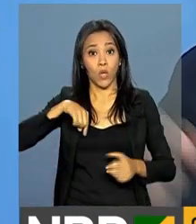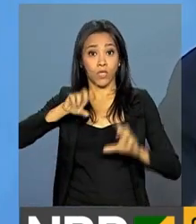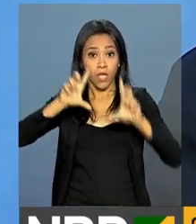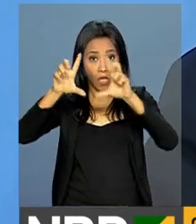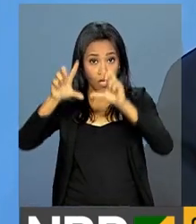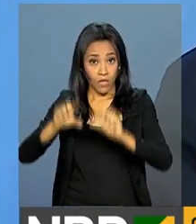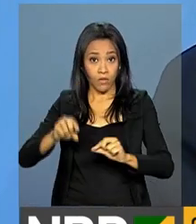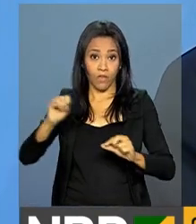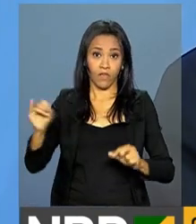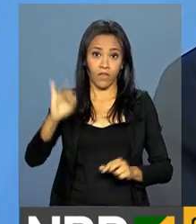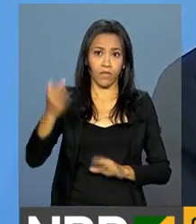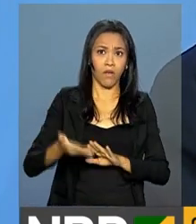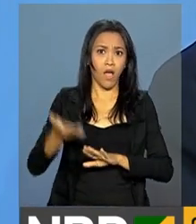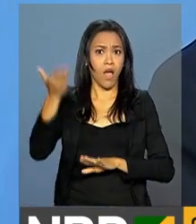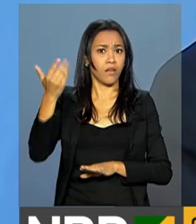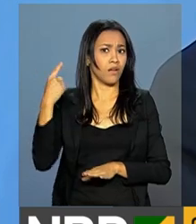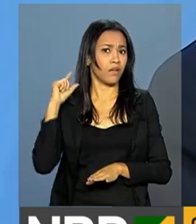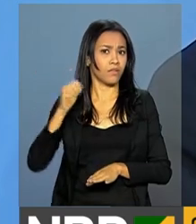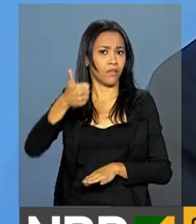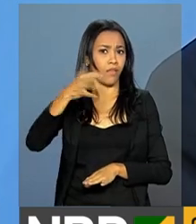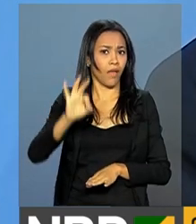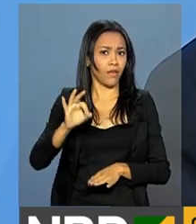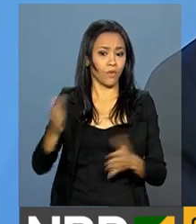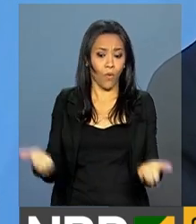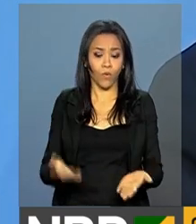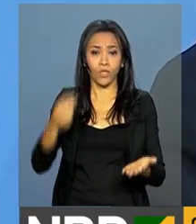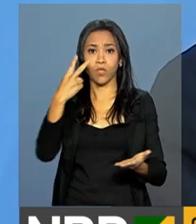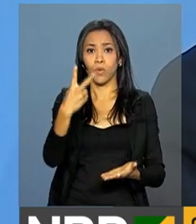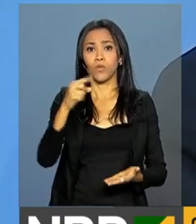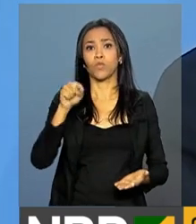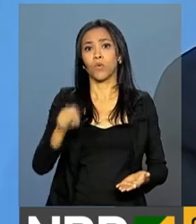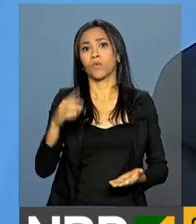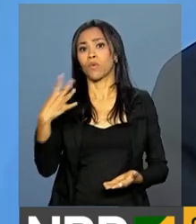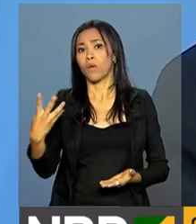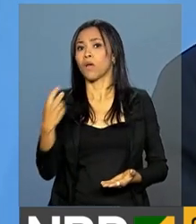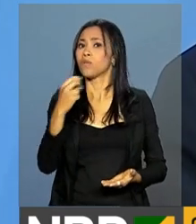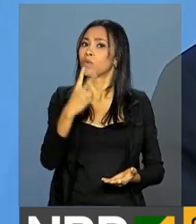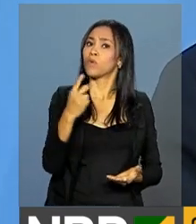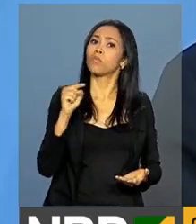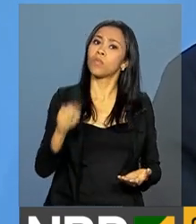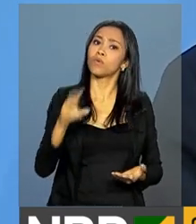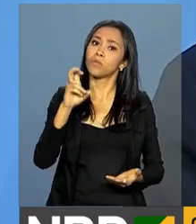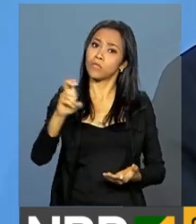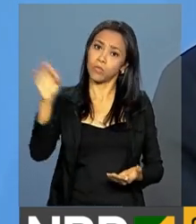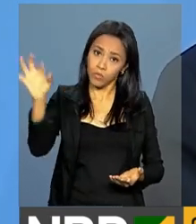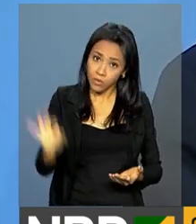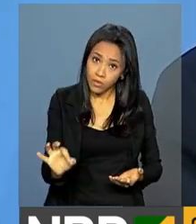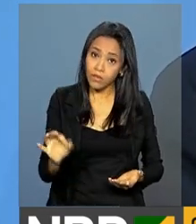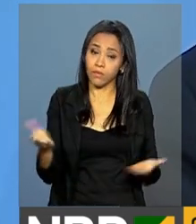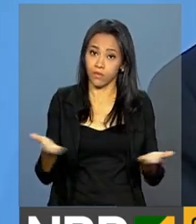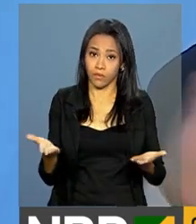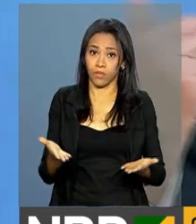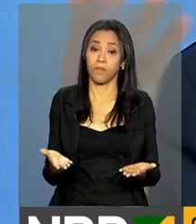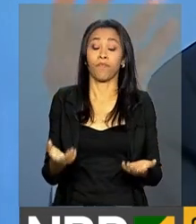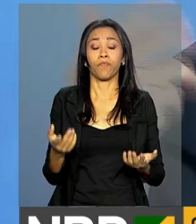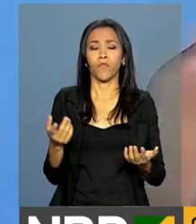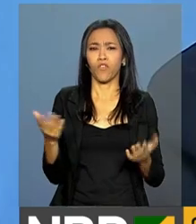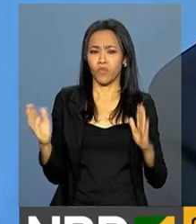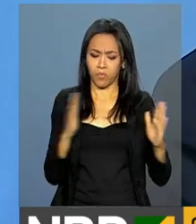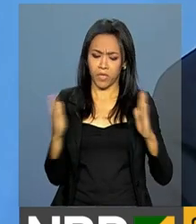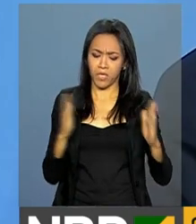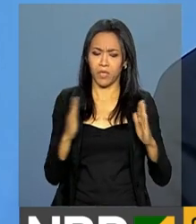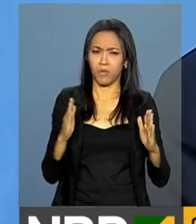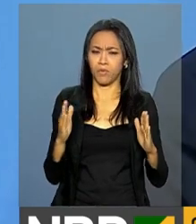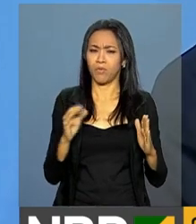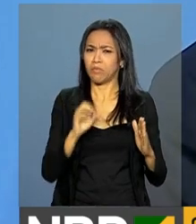inflação, que estava em mais de 10%, para 2,4%, 2,5% nos dias atuais. Não foi sem razão que, num prazo mínimo de menos